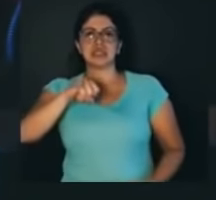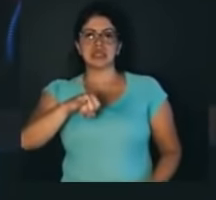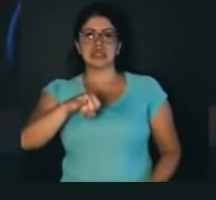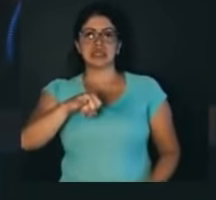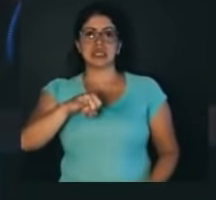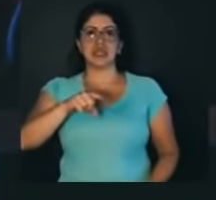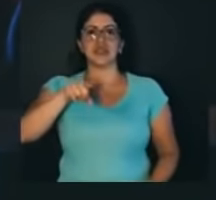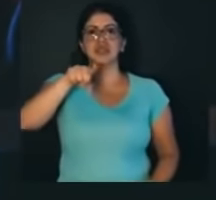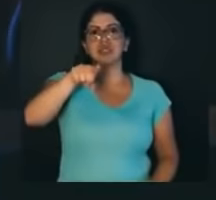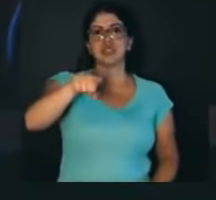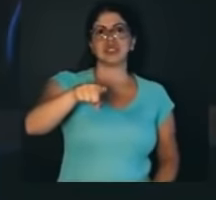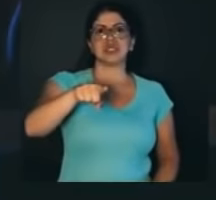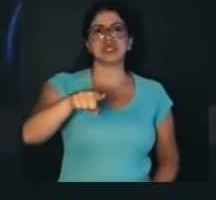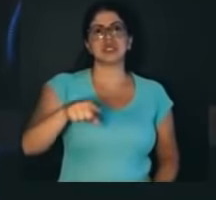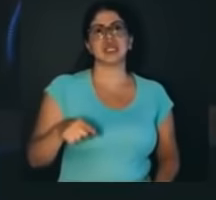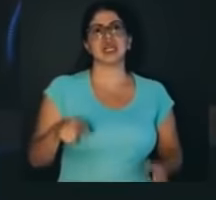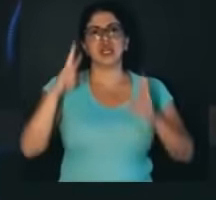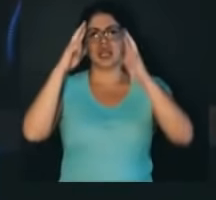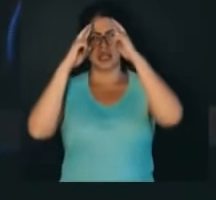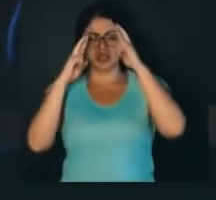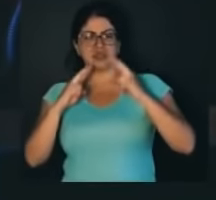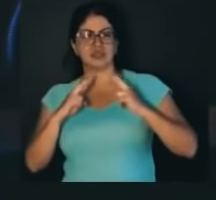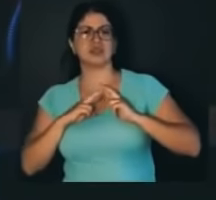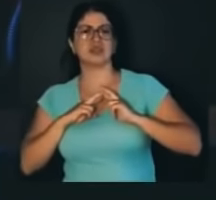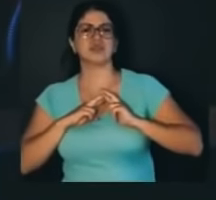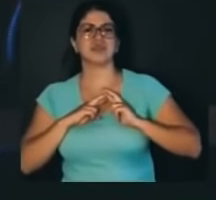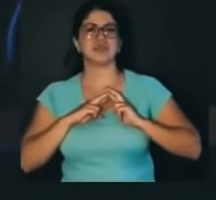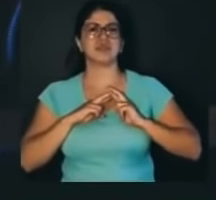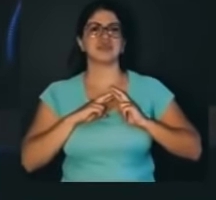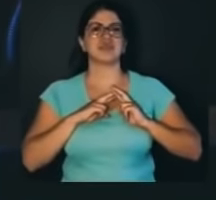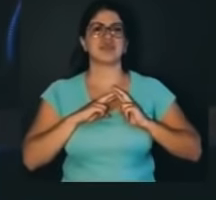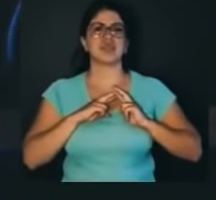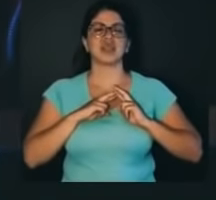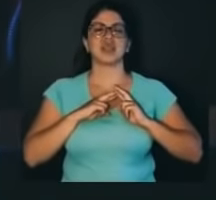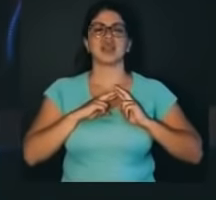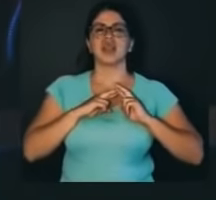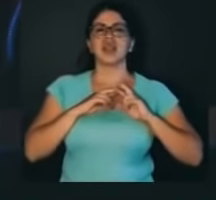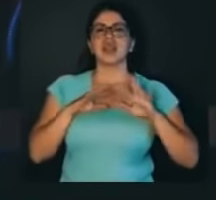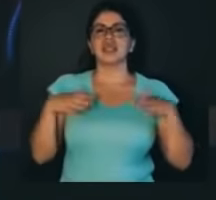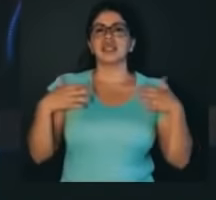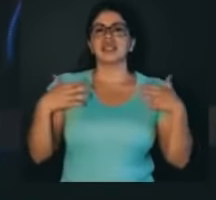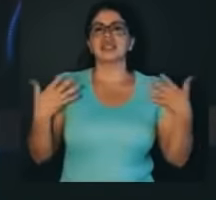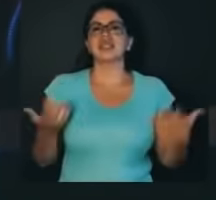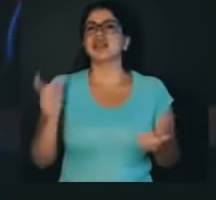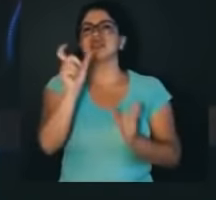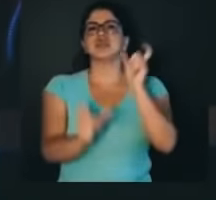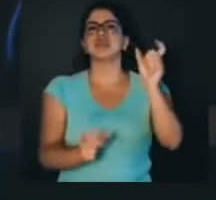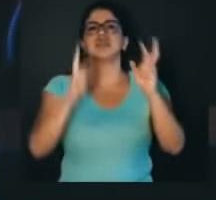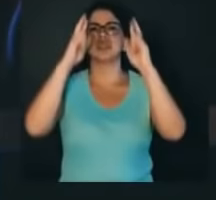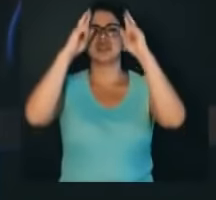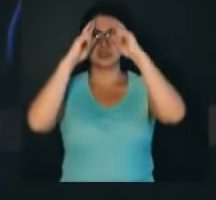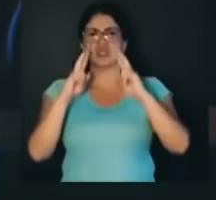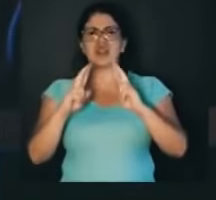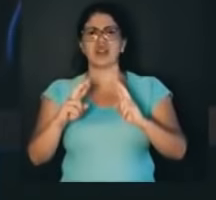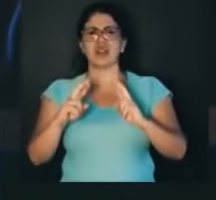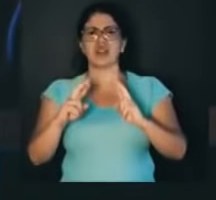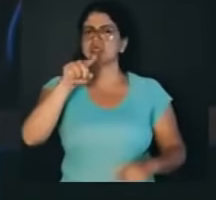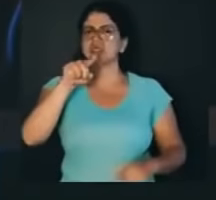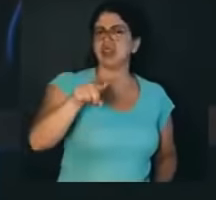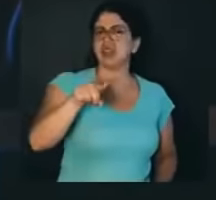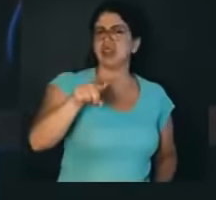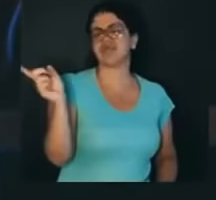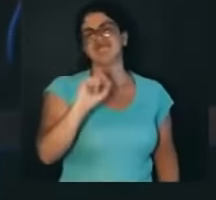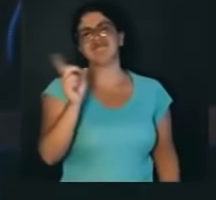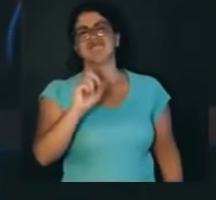a serem guardados na tua vida, então ninguém vai respeitar você. Ninguém. Então se